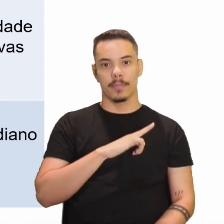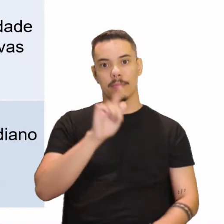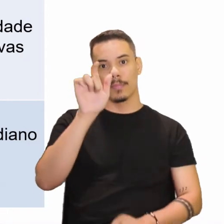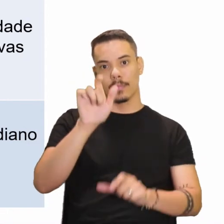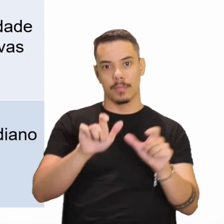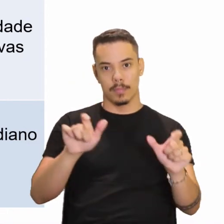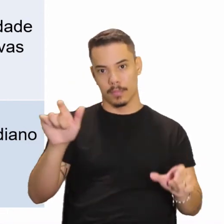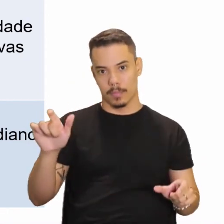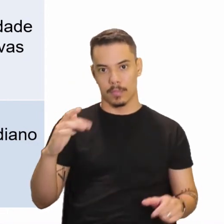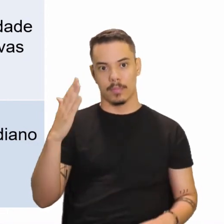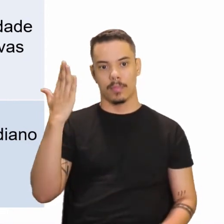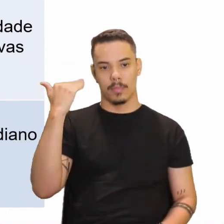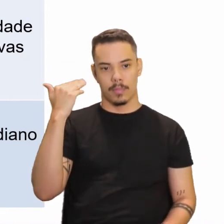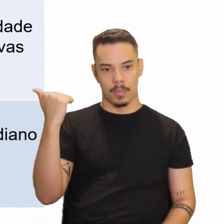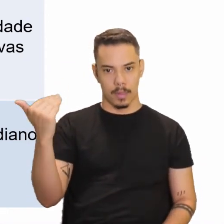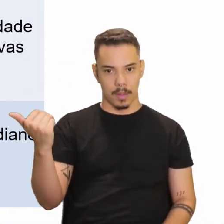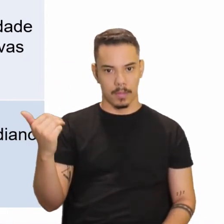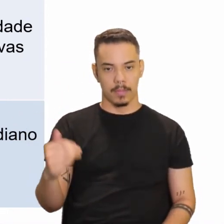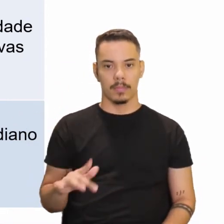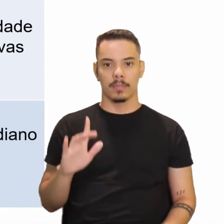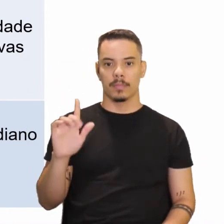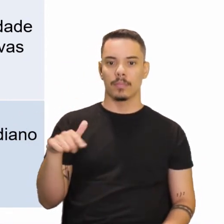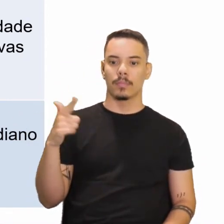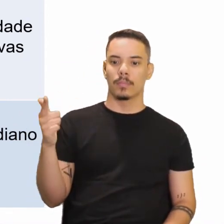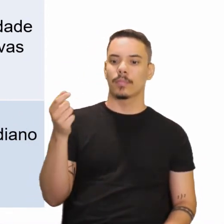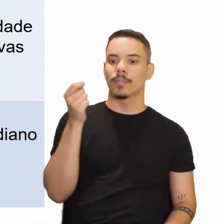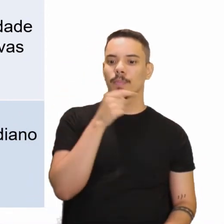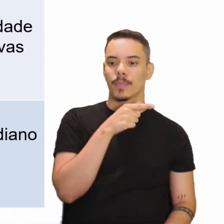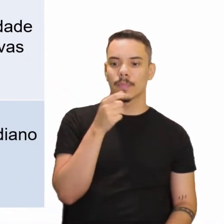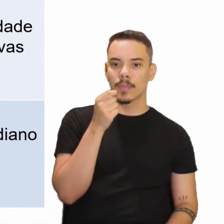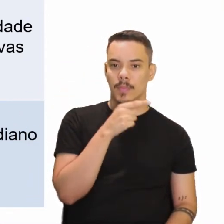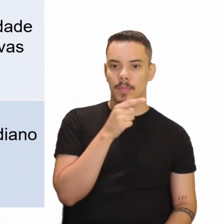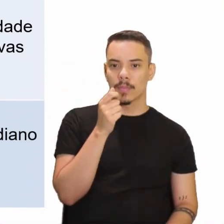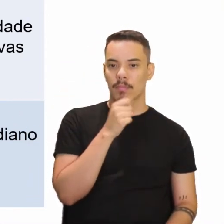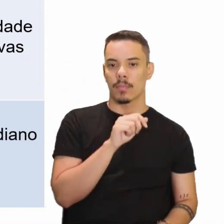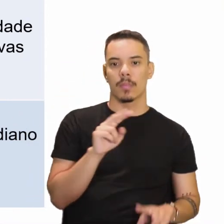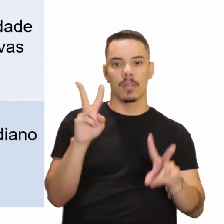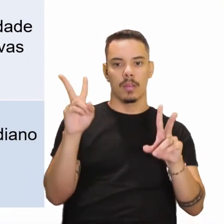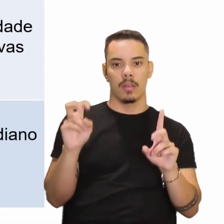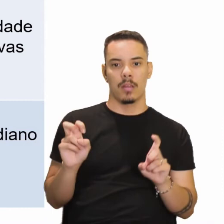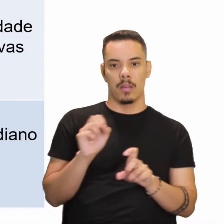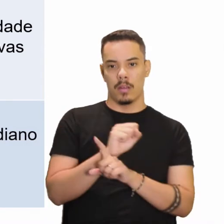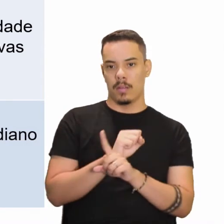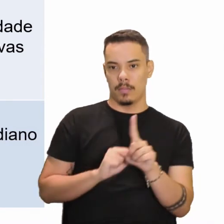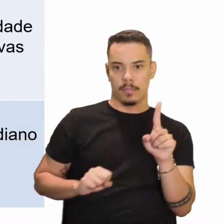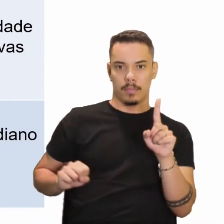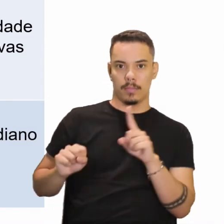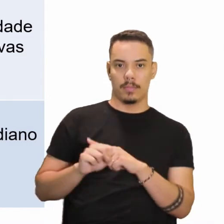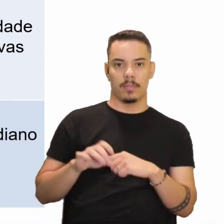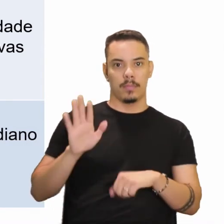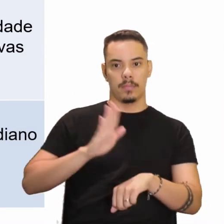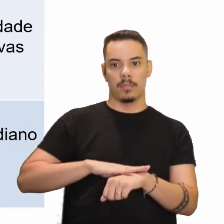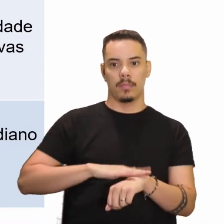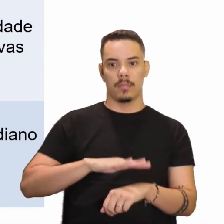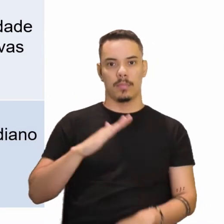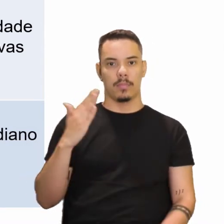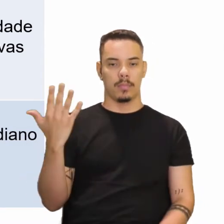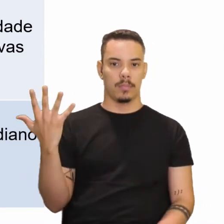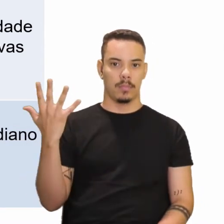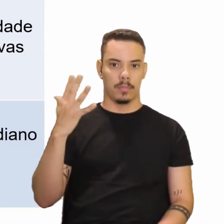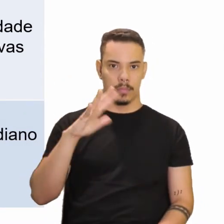públicas já no Cartoon são sátiras a questões sociais de forma temporal e